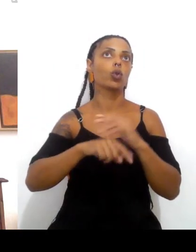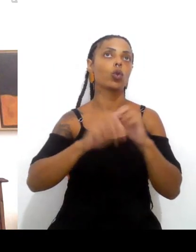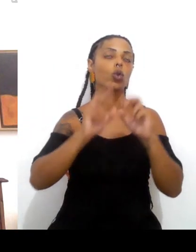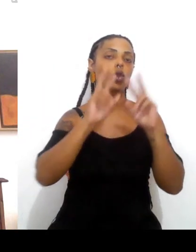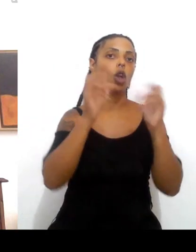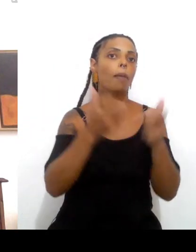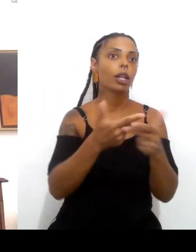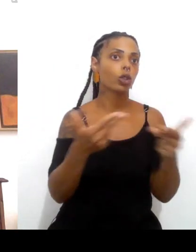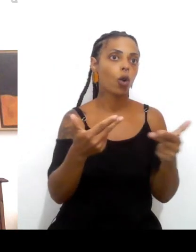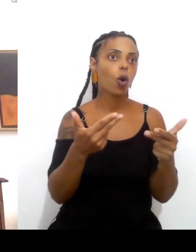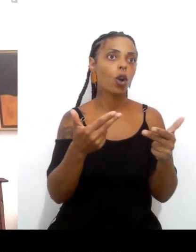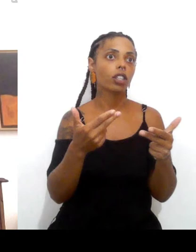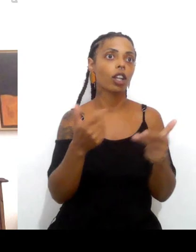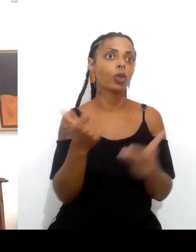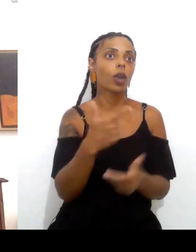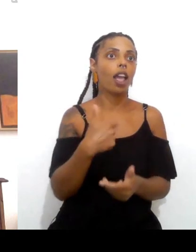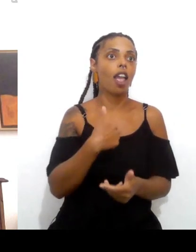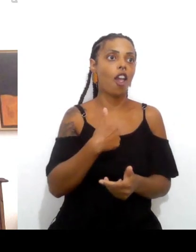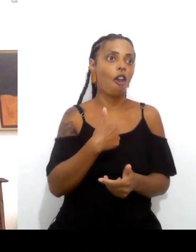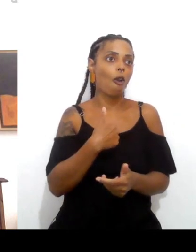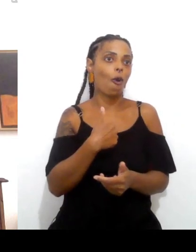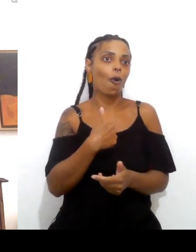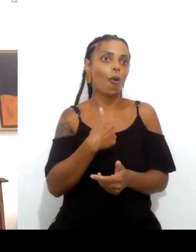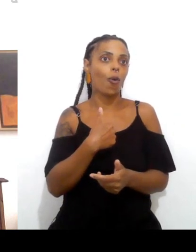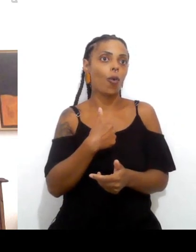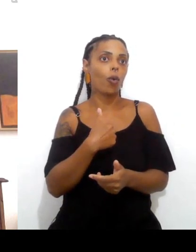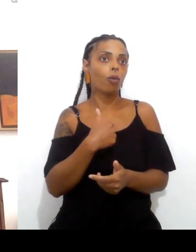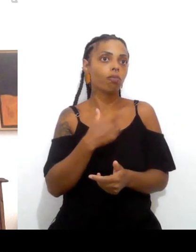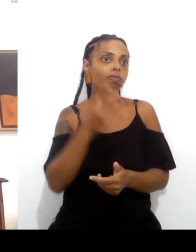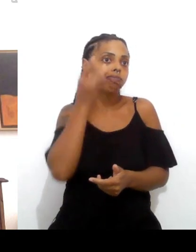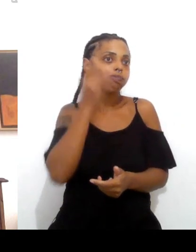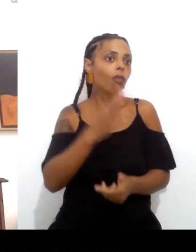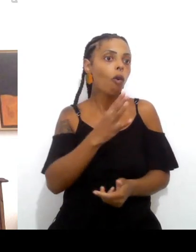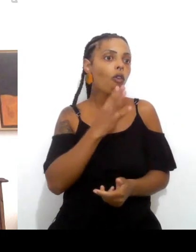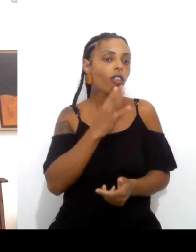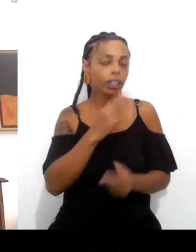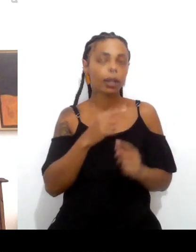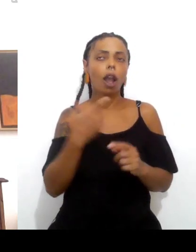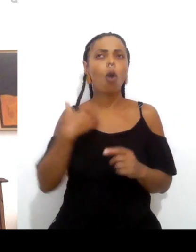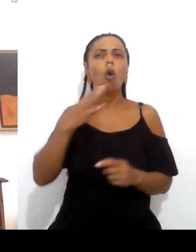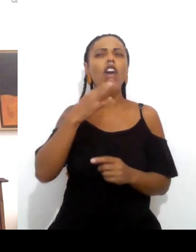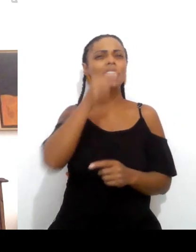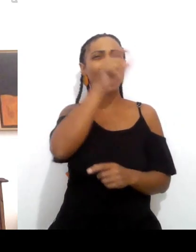quando era um homem jovem eu tinha lá 21 22 anos